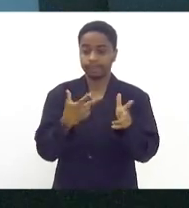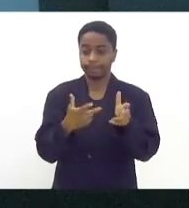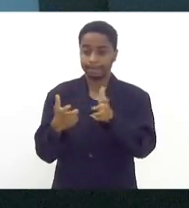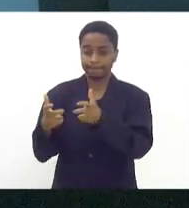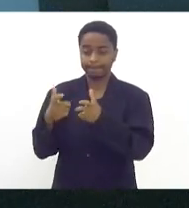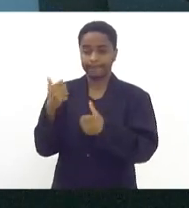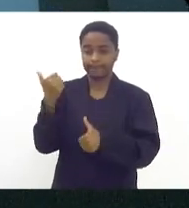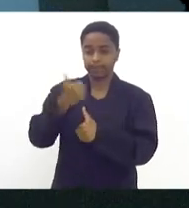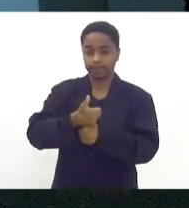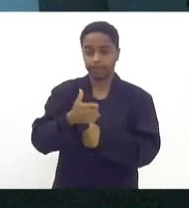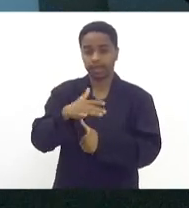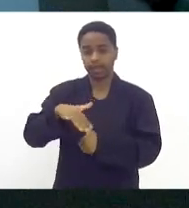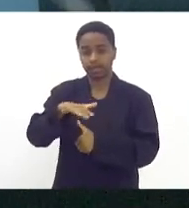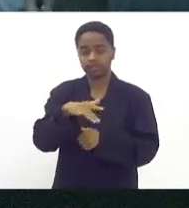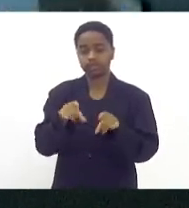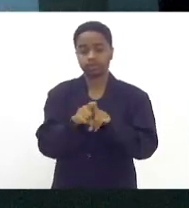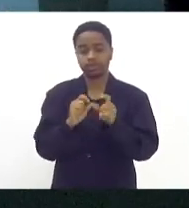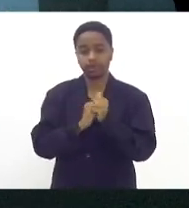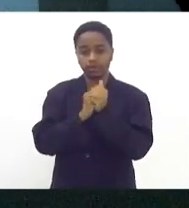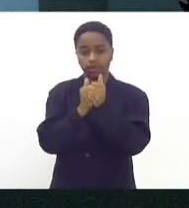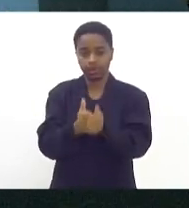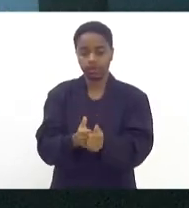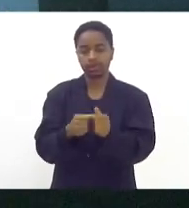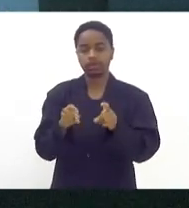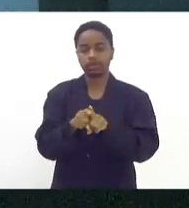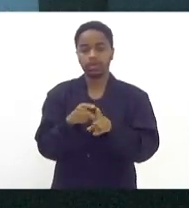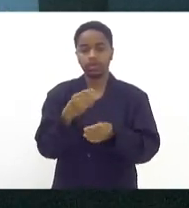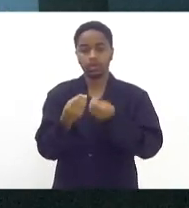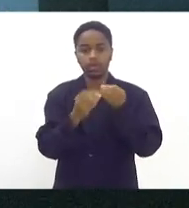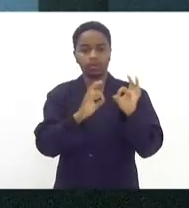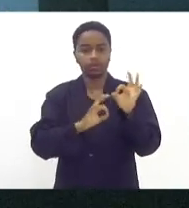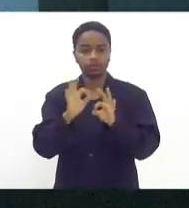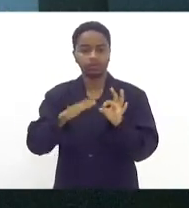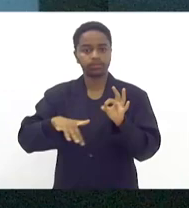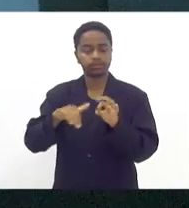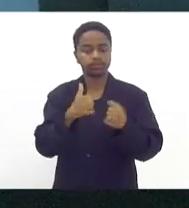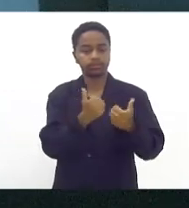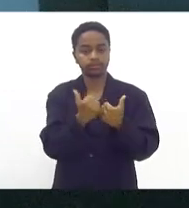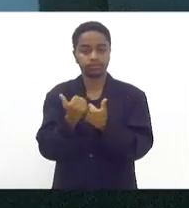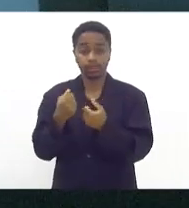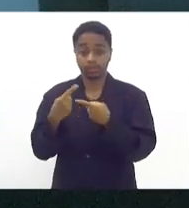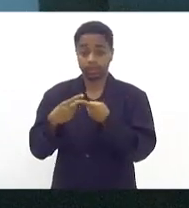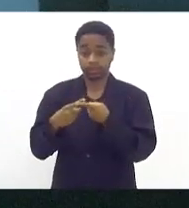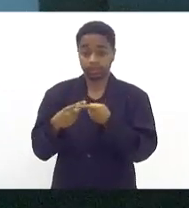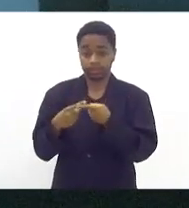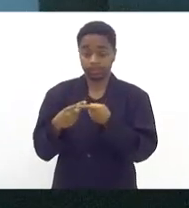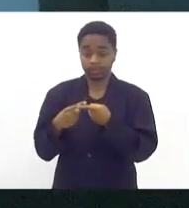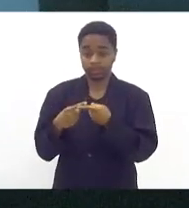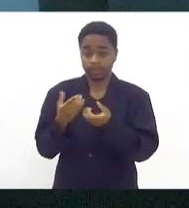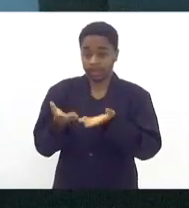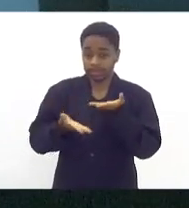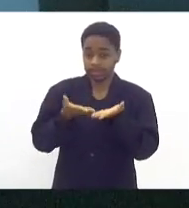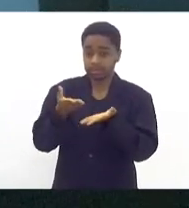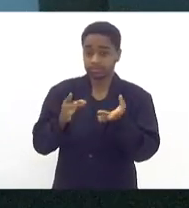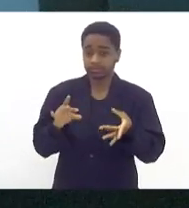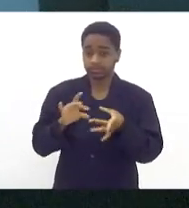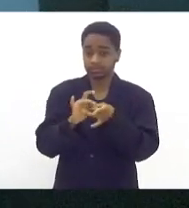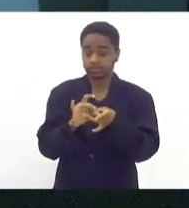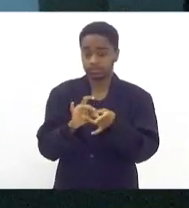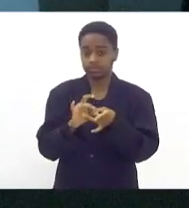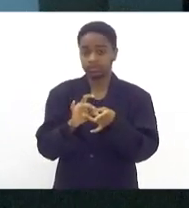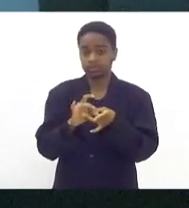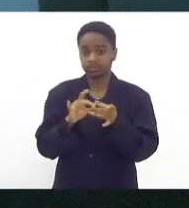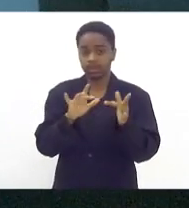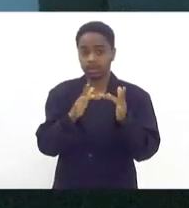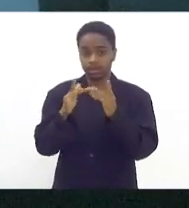rede e o acompanhamento e a conformação dessa rede assistencial porque a assistência está intrinsecamente ligada à